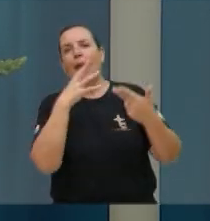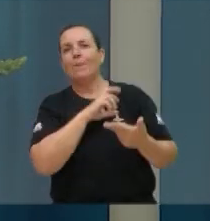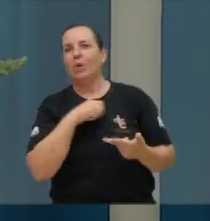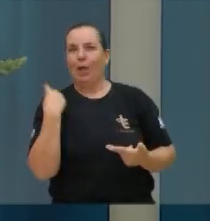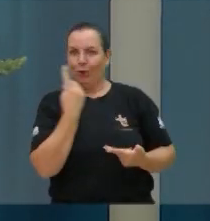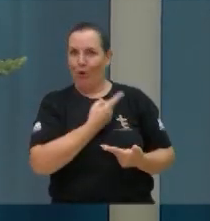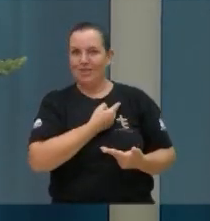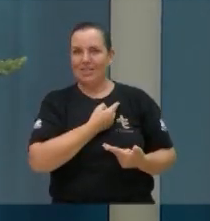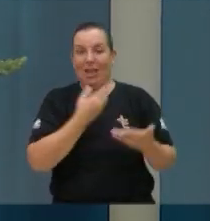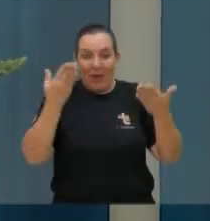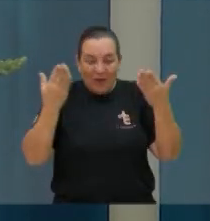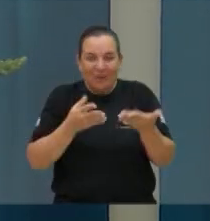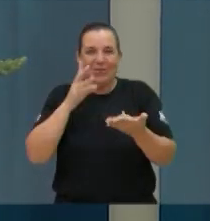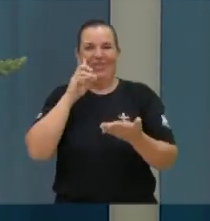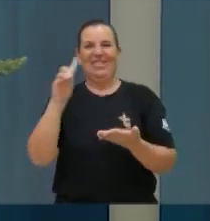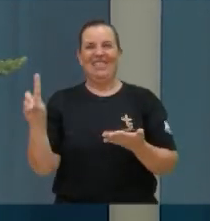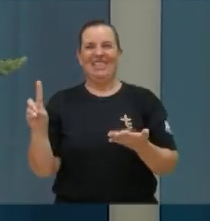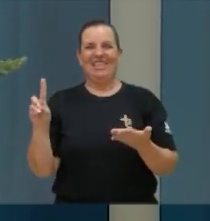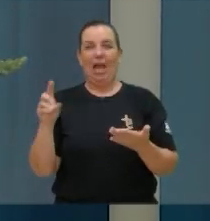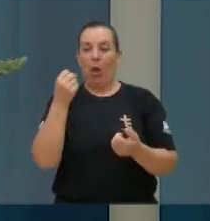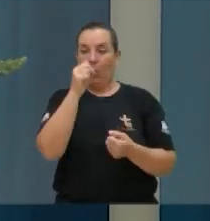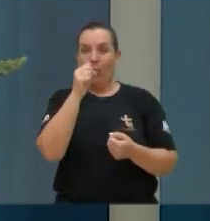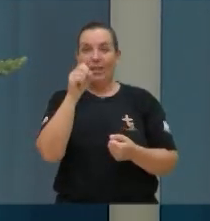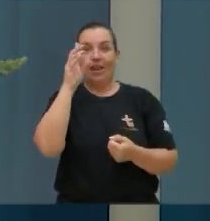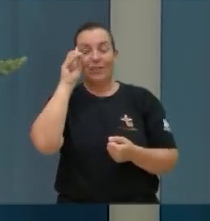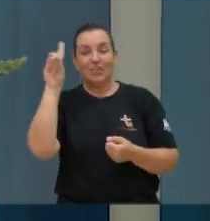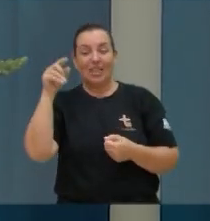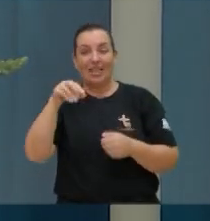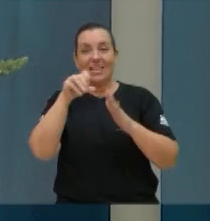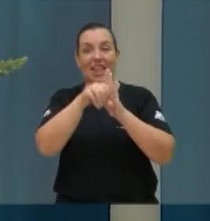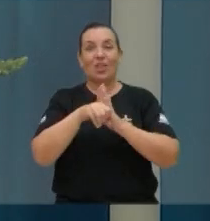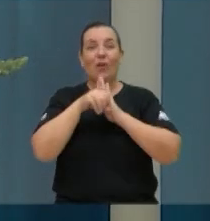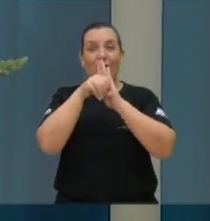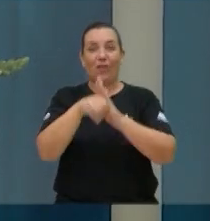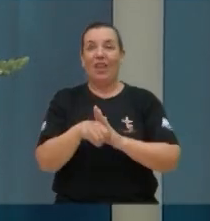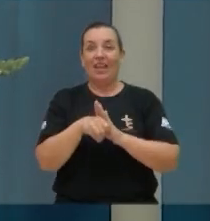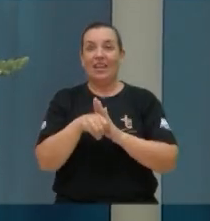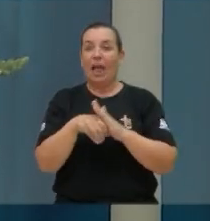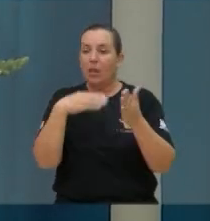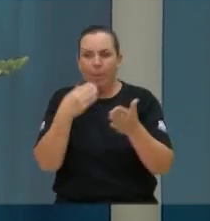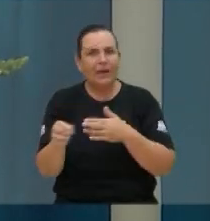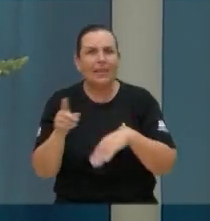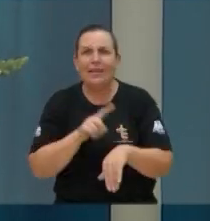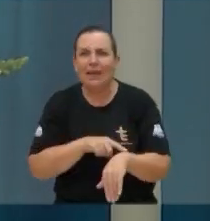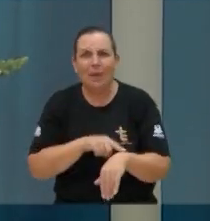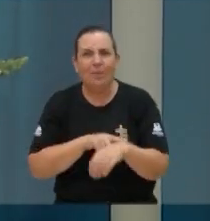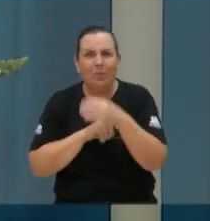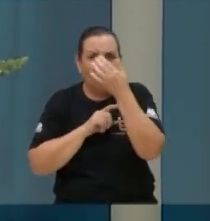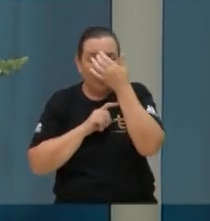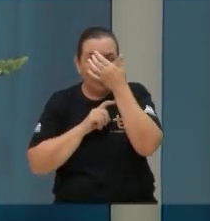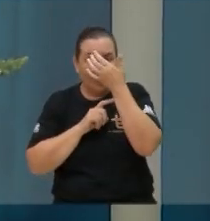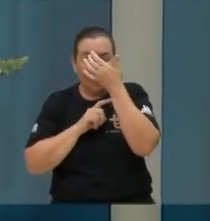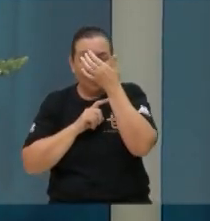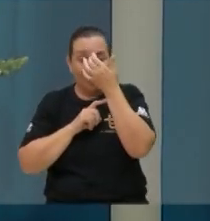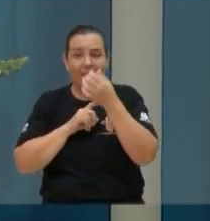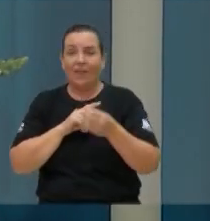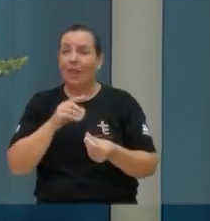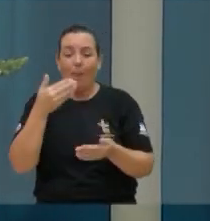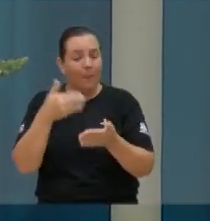o grande dia, o 8º dia dessa novena. Não perca tempo, não perca essa